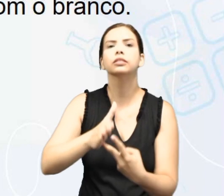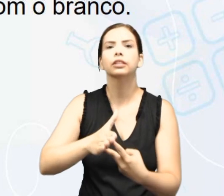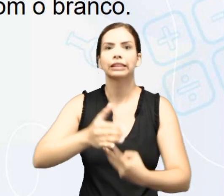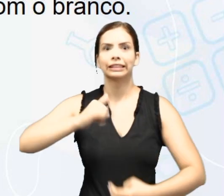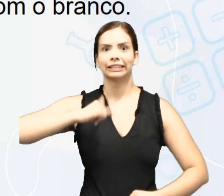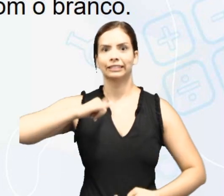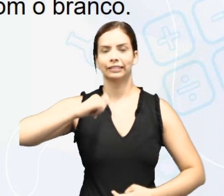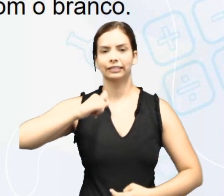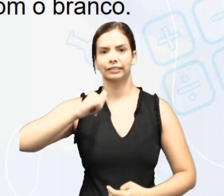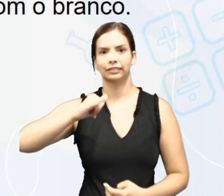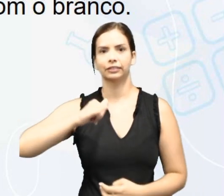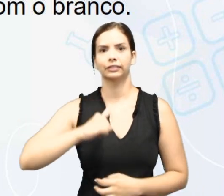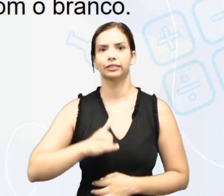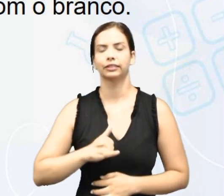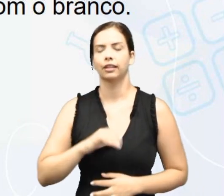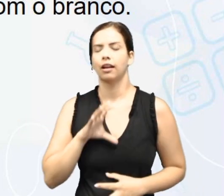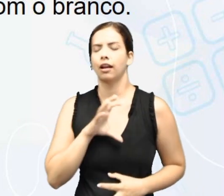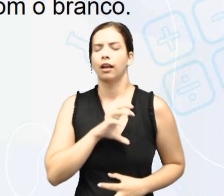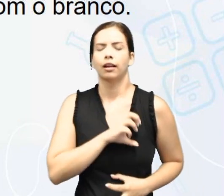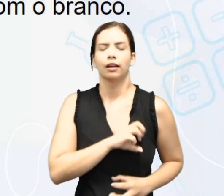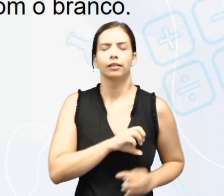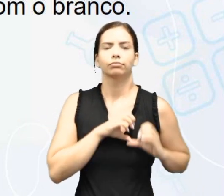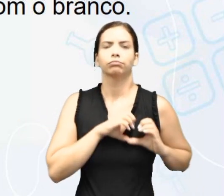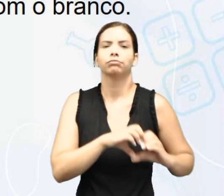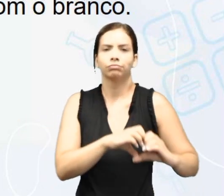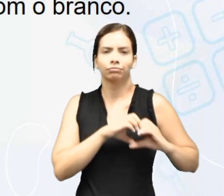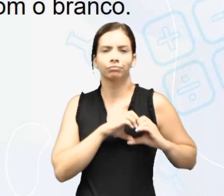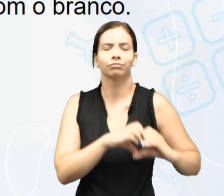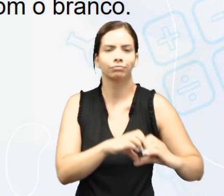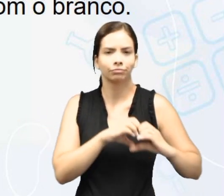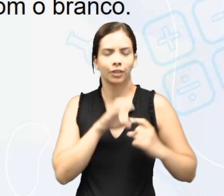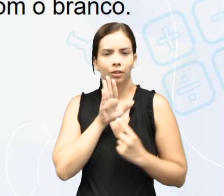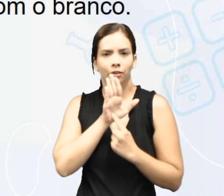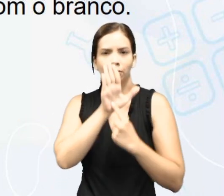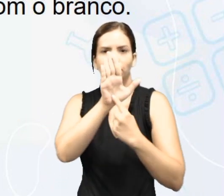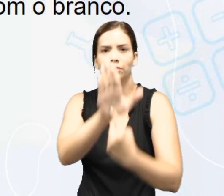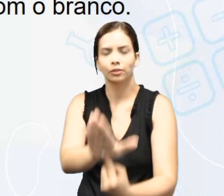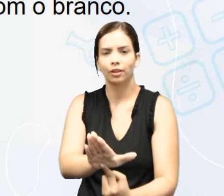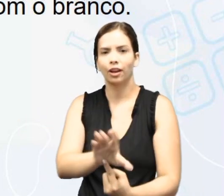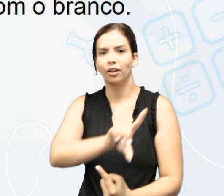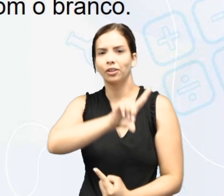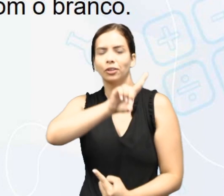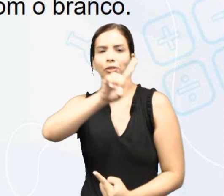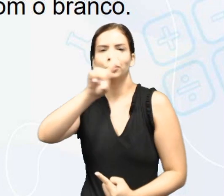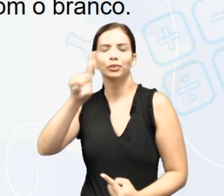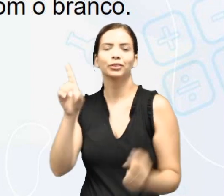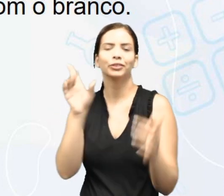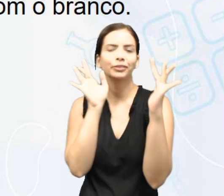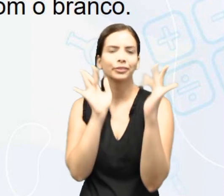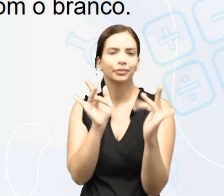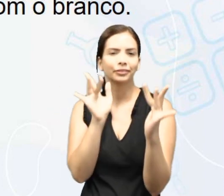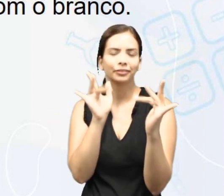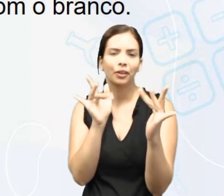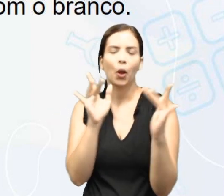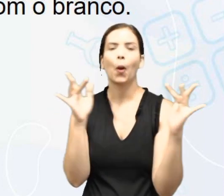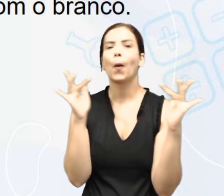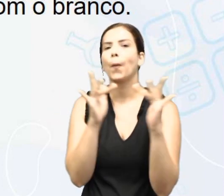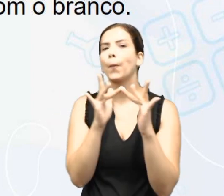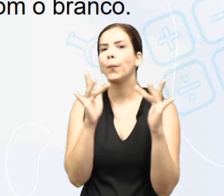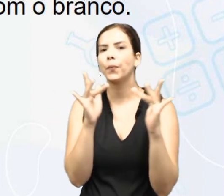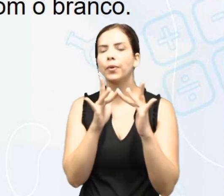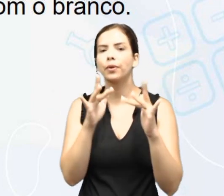energia, né? Excitação, paixão, né, usado para representar, né, o dia dos namorados, por exemplo, e combinado também com o verde,